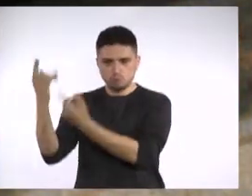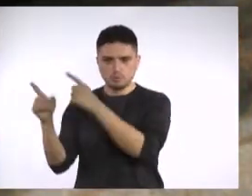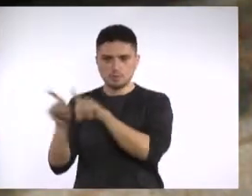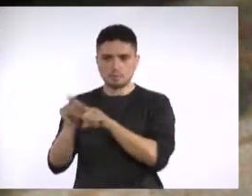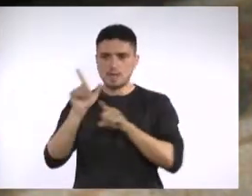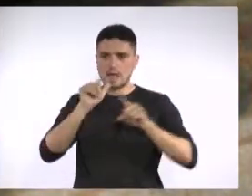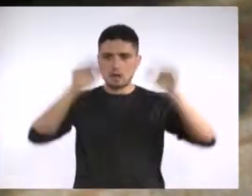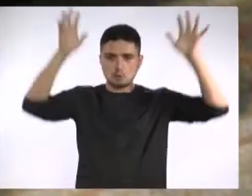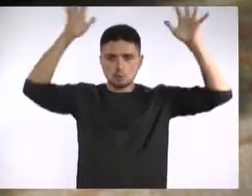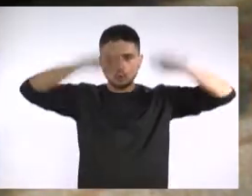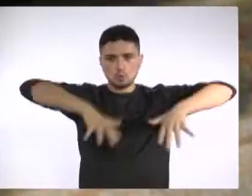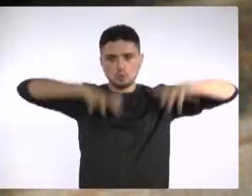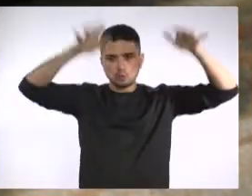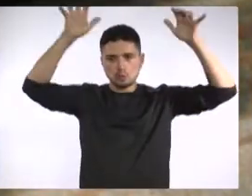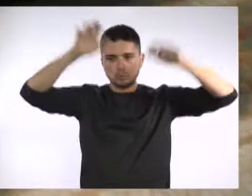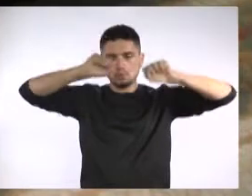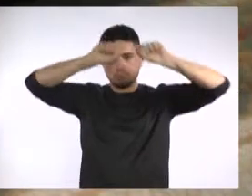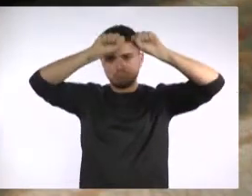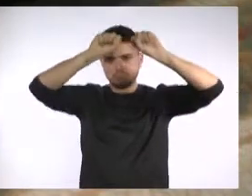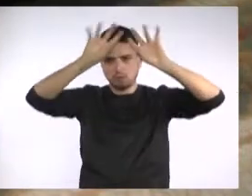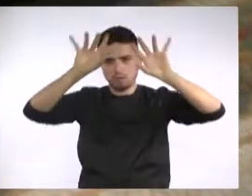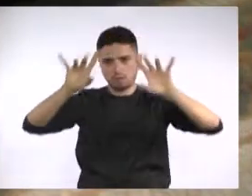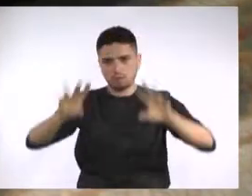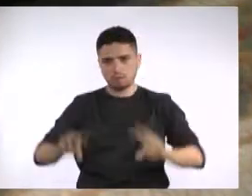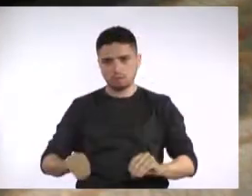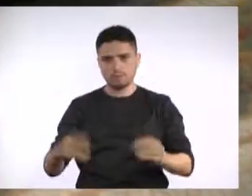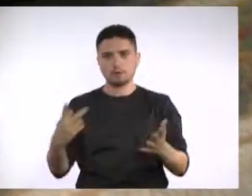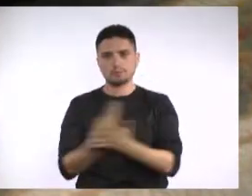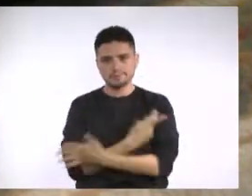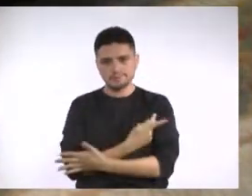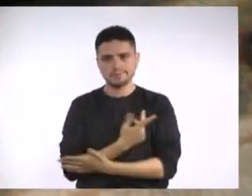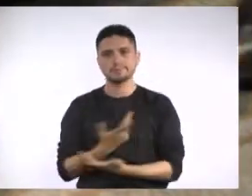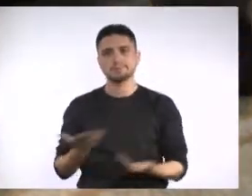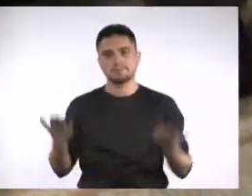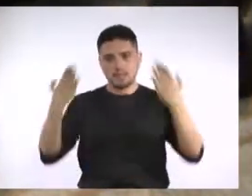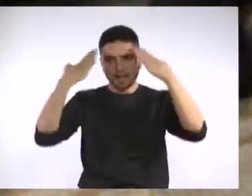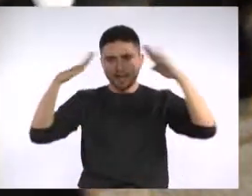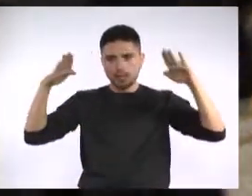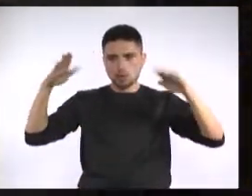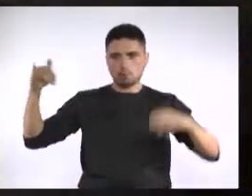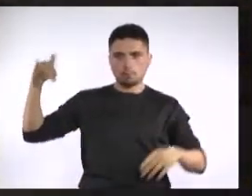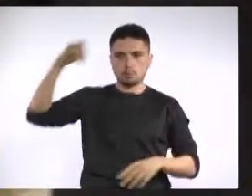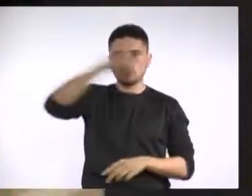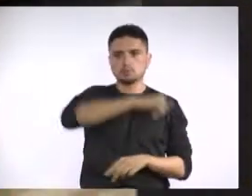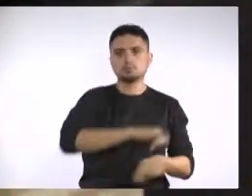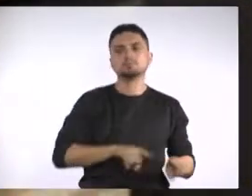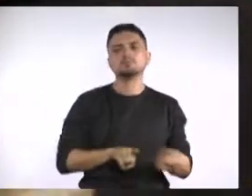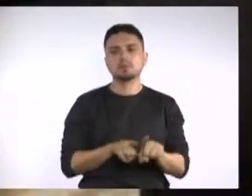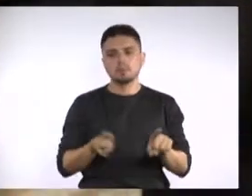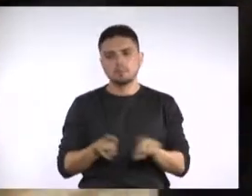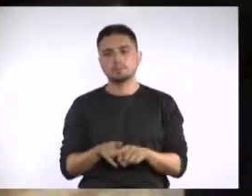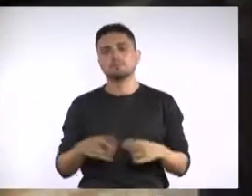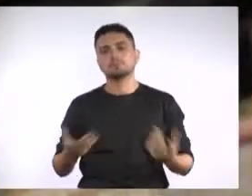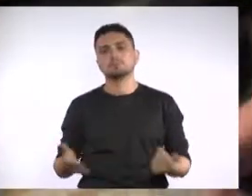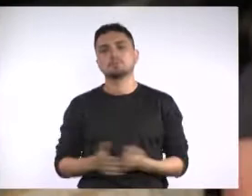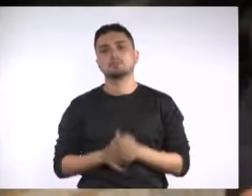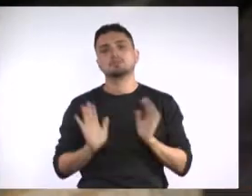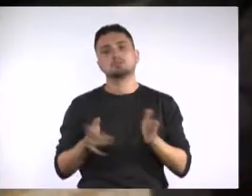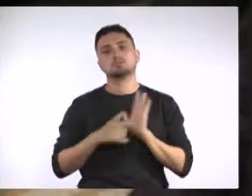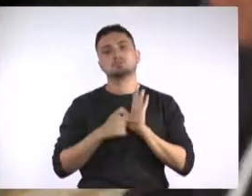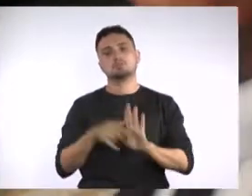interior de shoppings, nos aeroportos. E quando a gente apresentou o esboço do projeto, nós fomos procurados por diversos